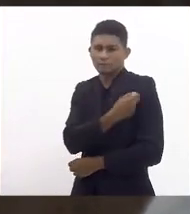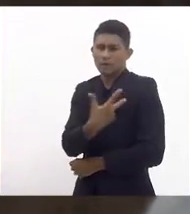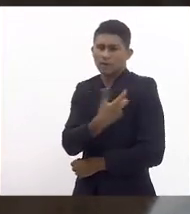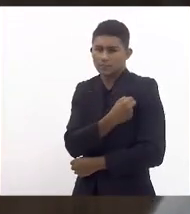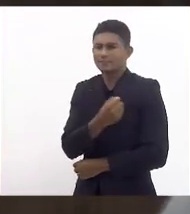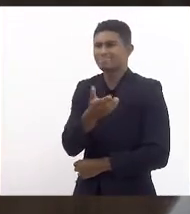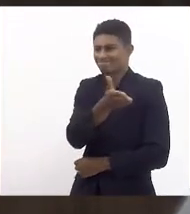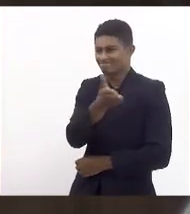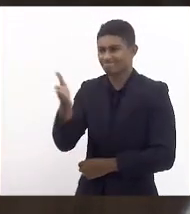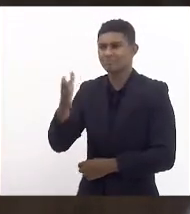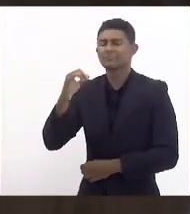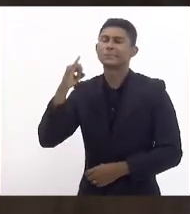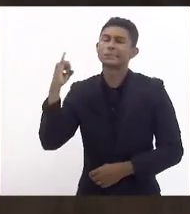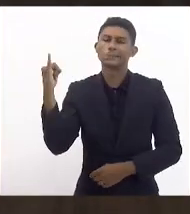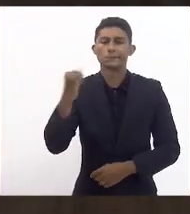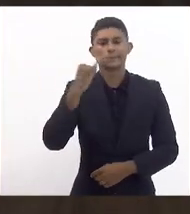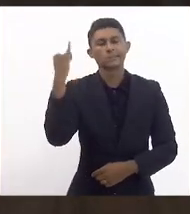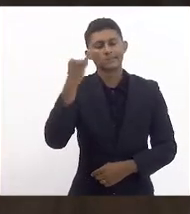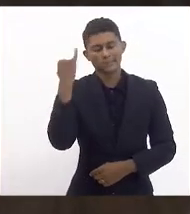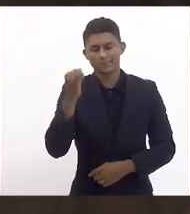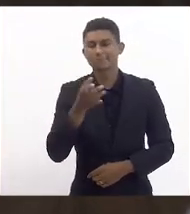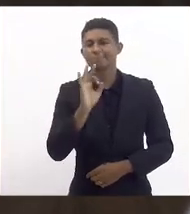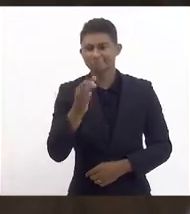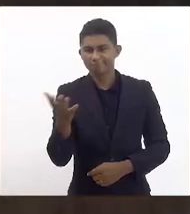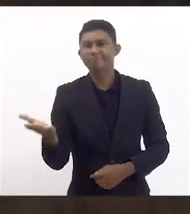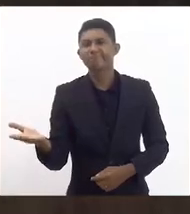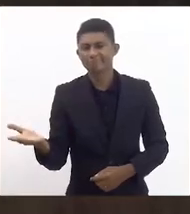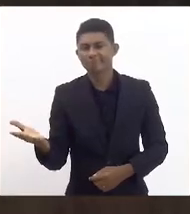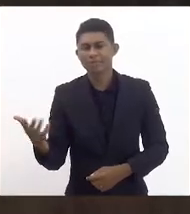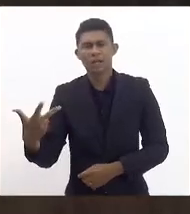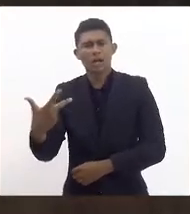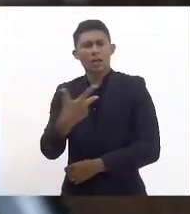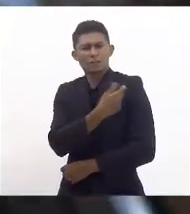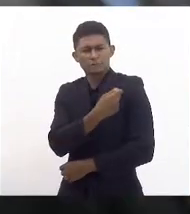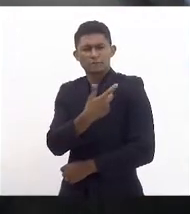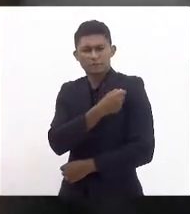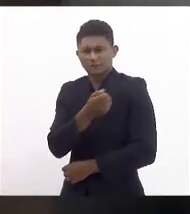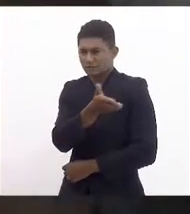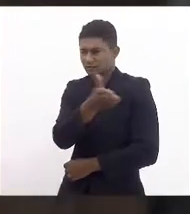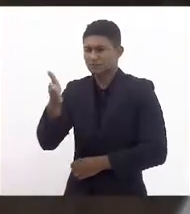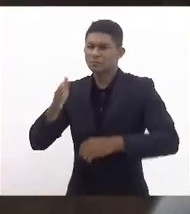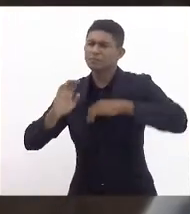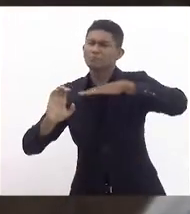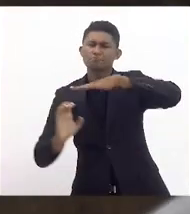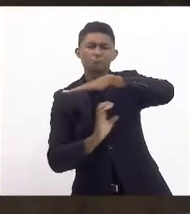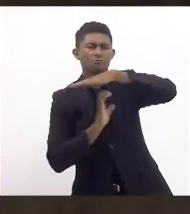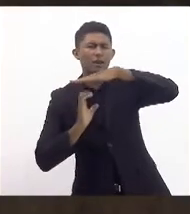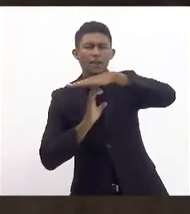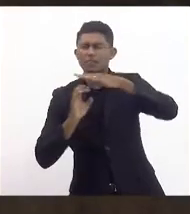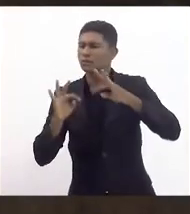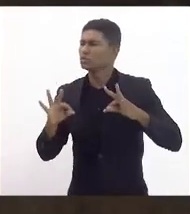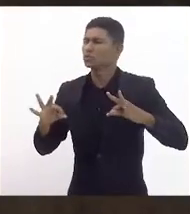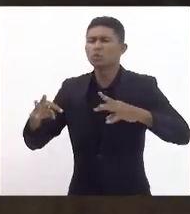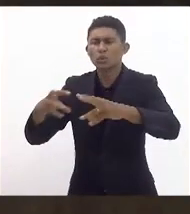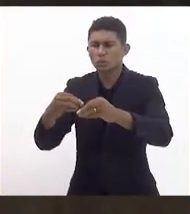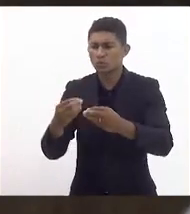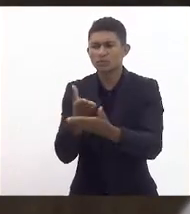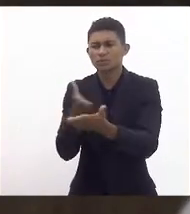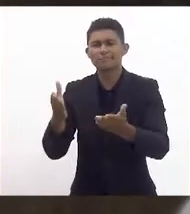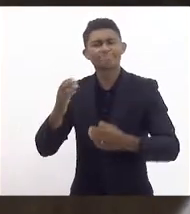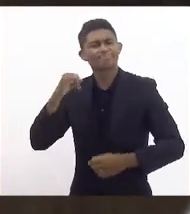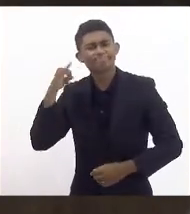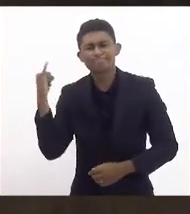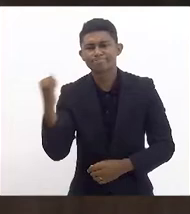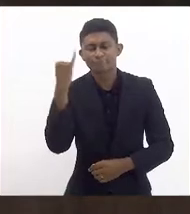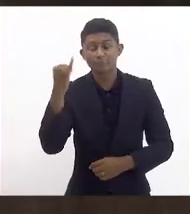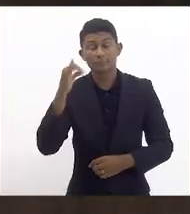foram eficazes, as vacinas de todas as empresas foram eficazes, em especial a